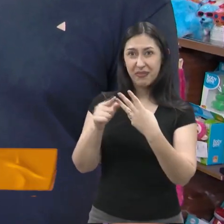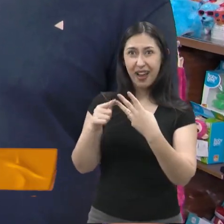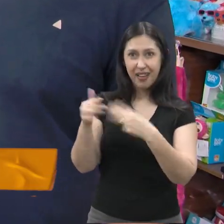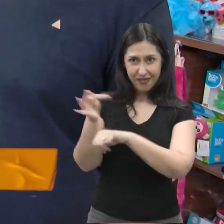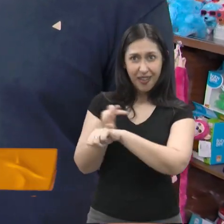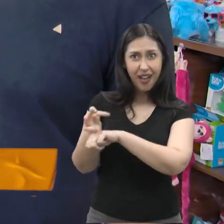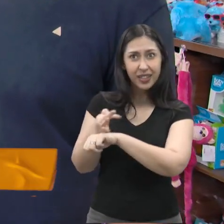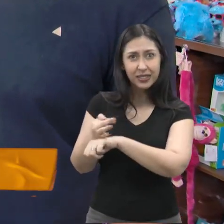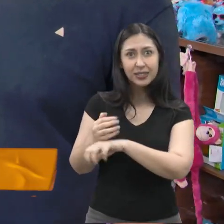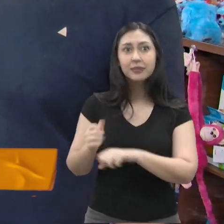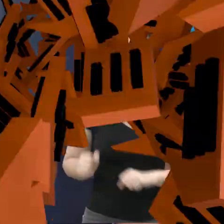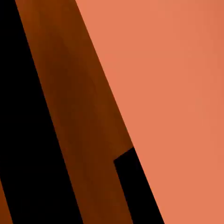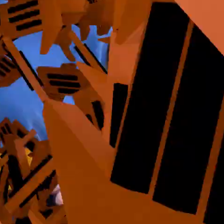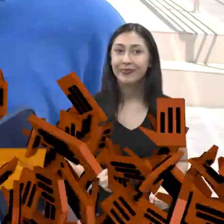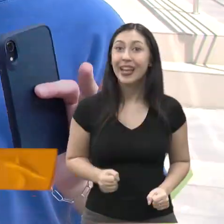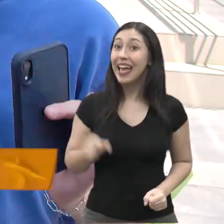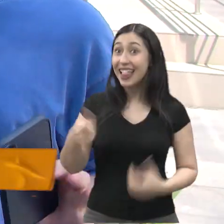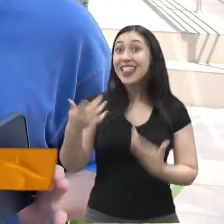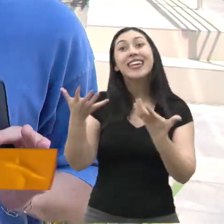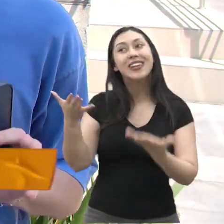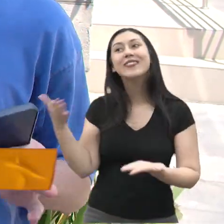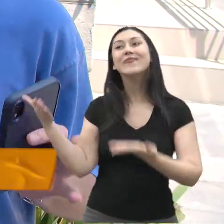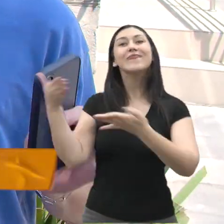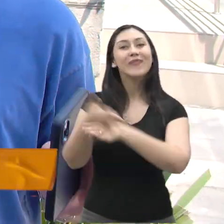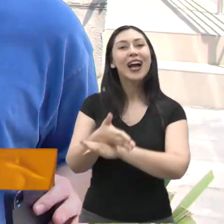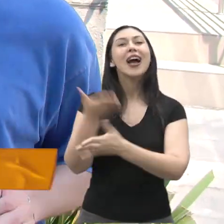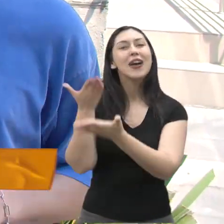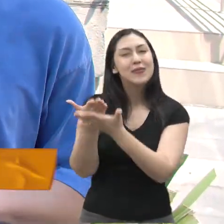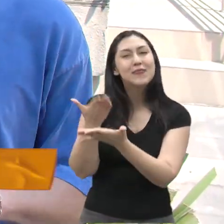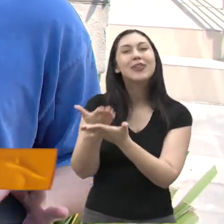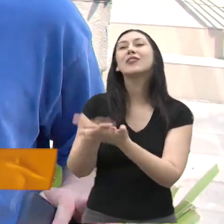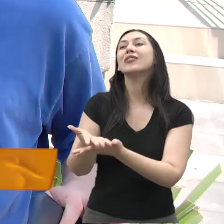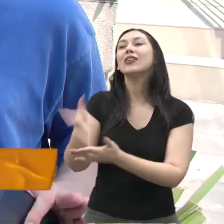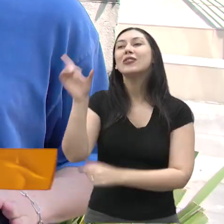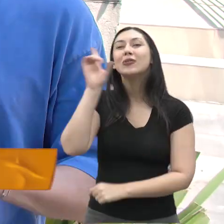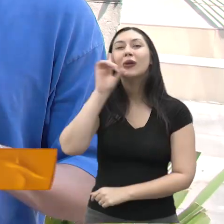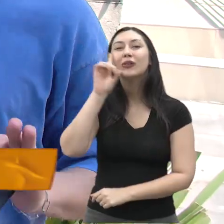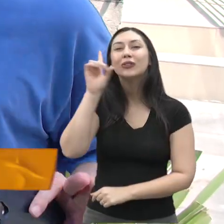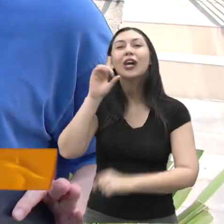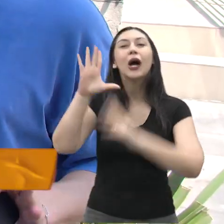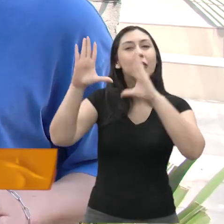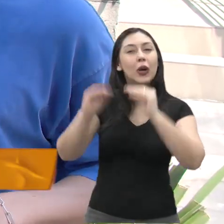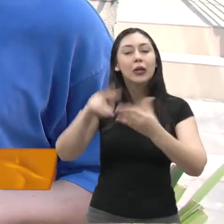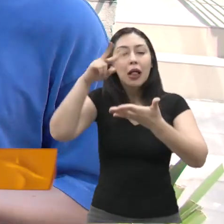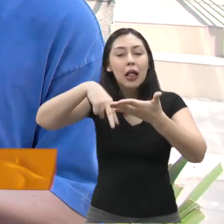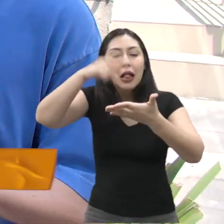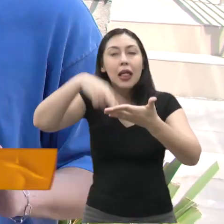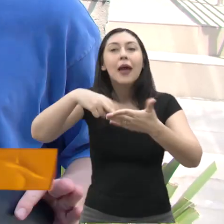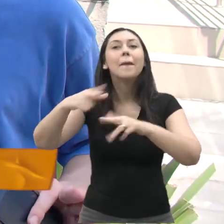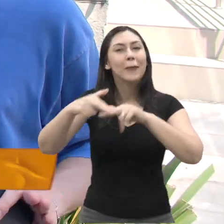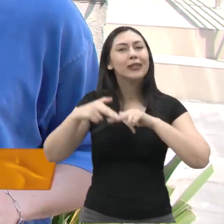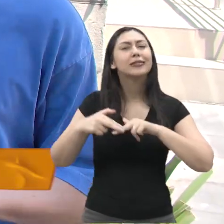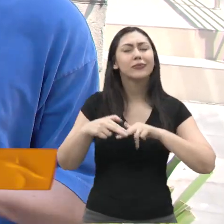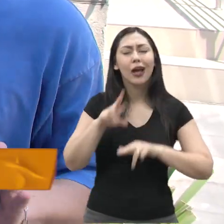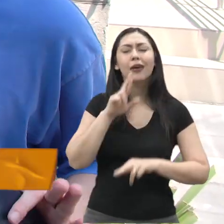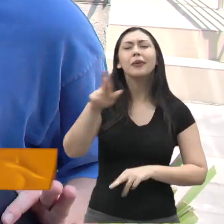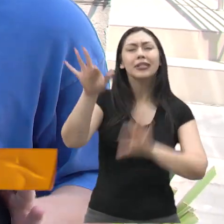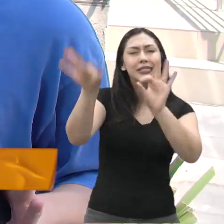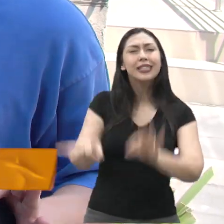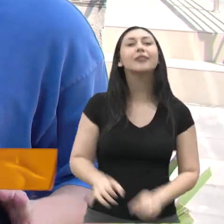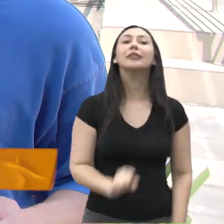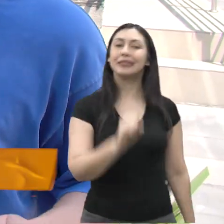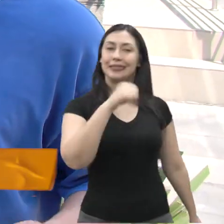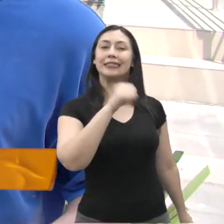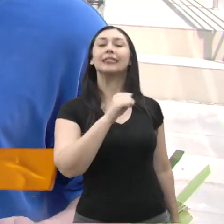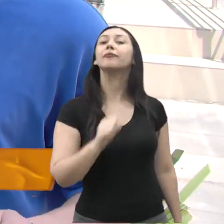tropical. Aí eu também sairia. Super disposta a participar com a gente, ela falou que estuda todos os dias da noite, lê livro de história, então ela vai